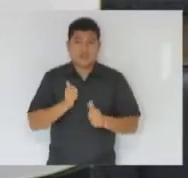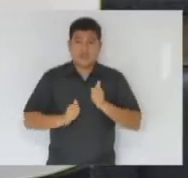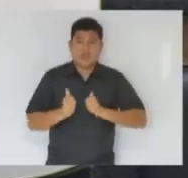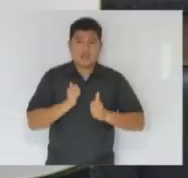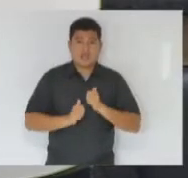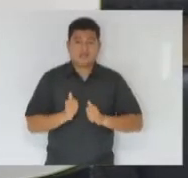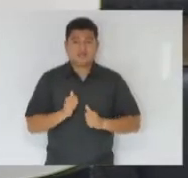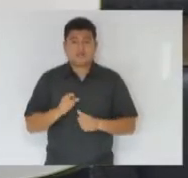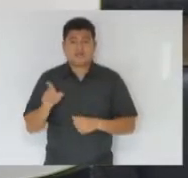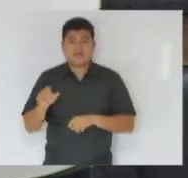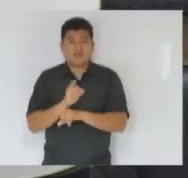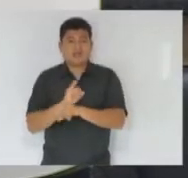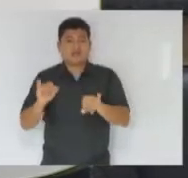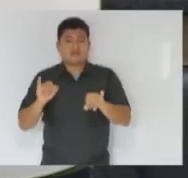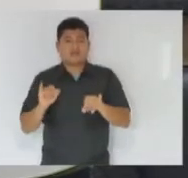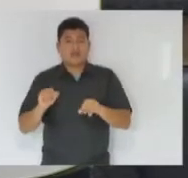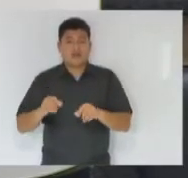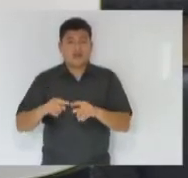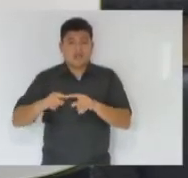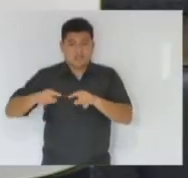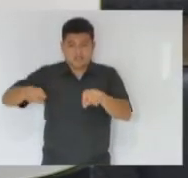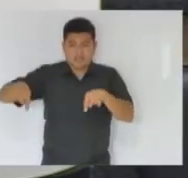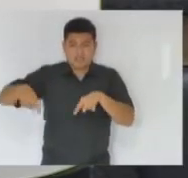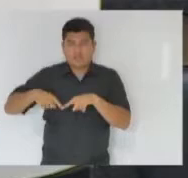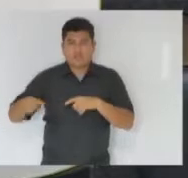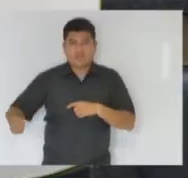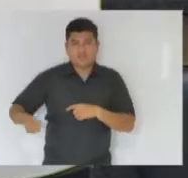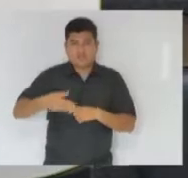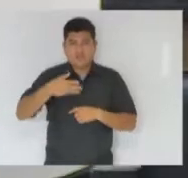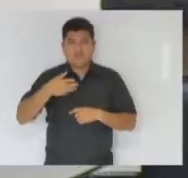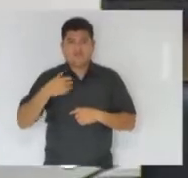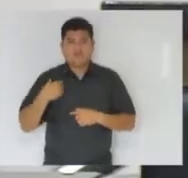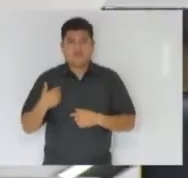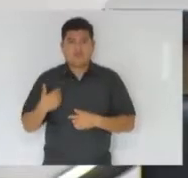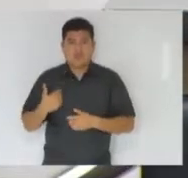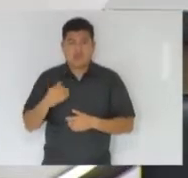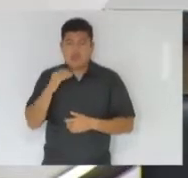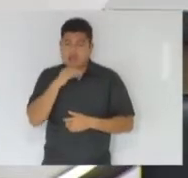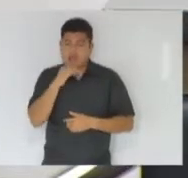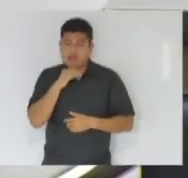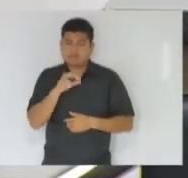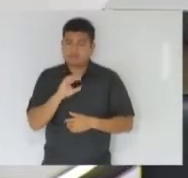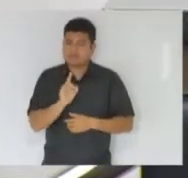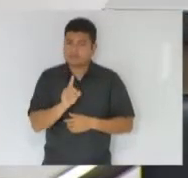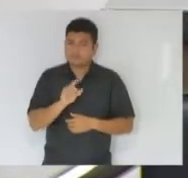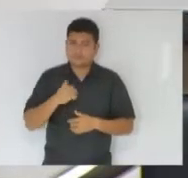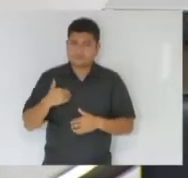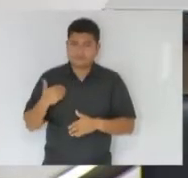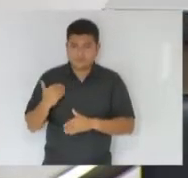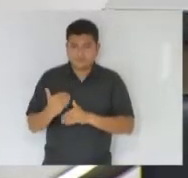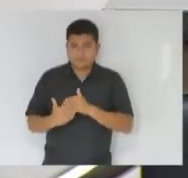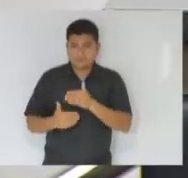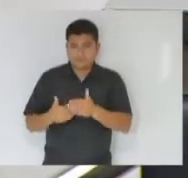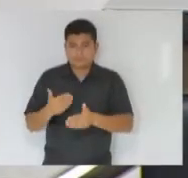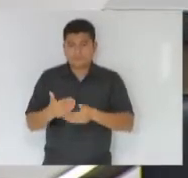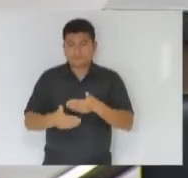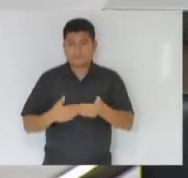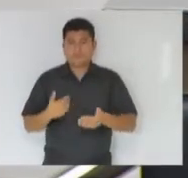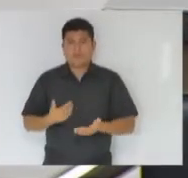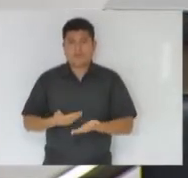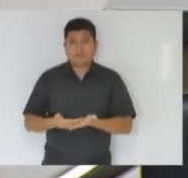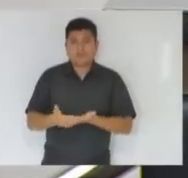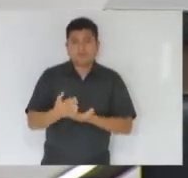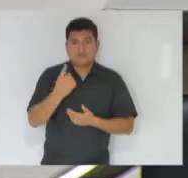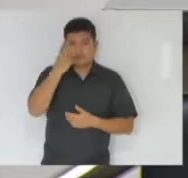que essa nova ala irá iniciar de forma paulatina, mas começando as atividades a partir do